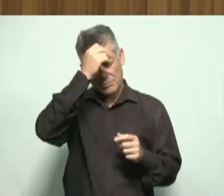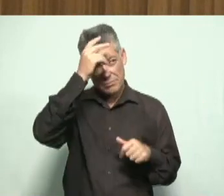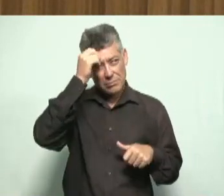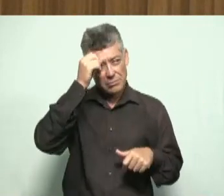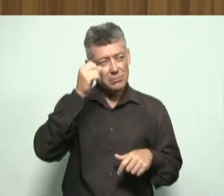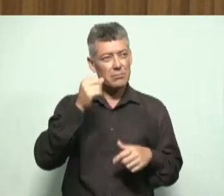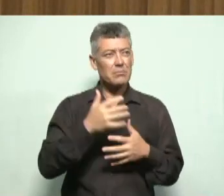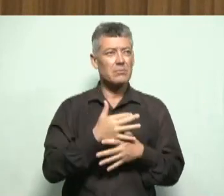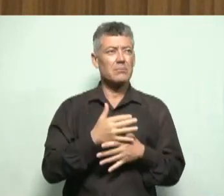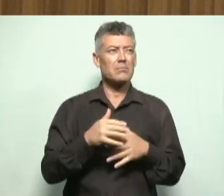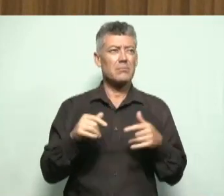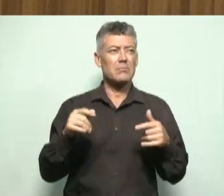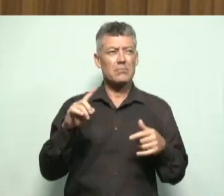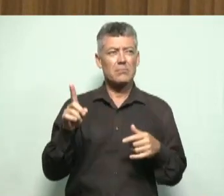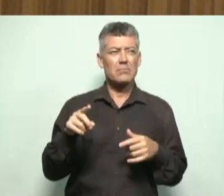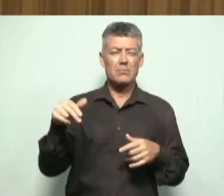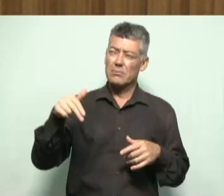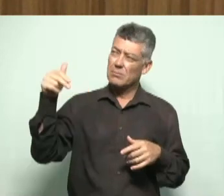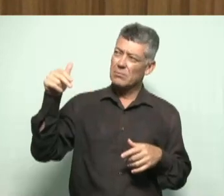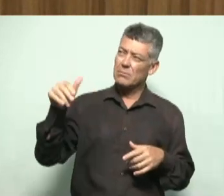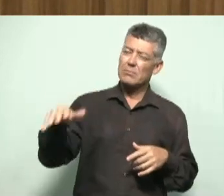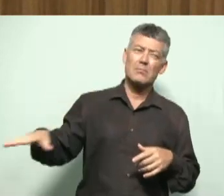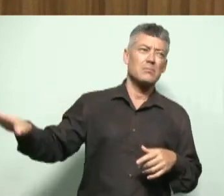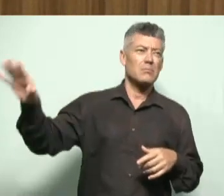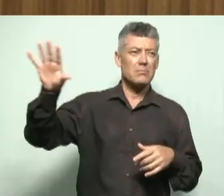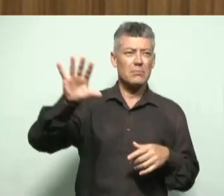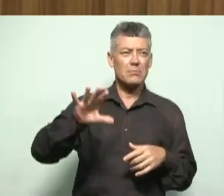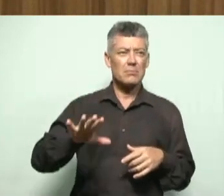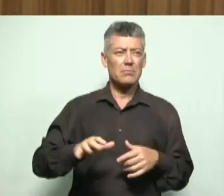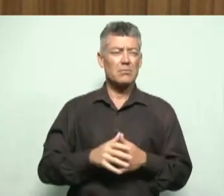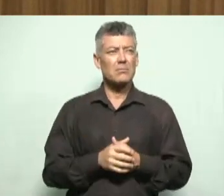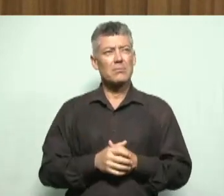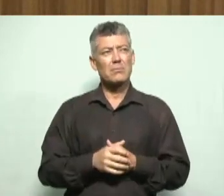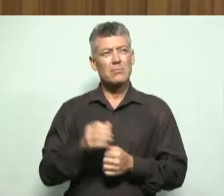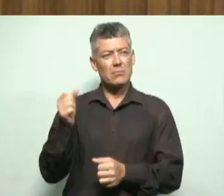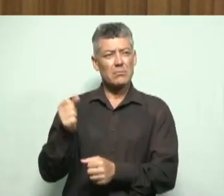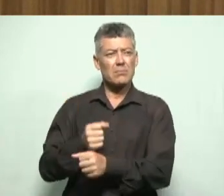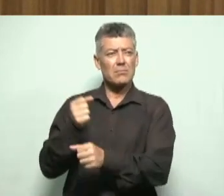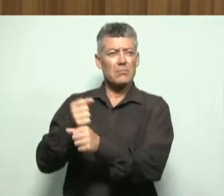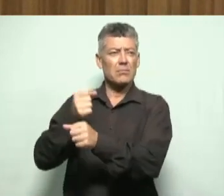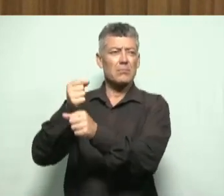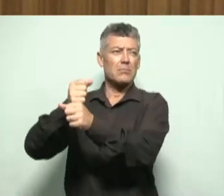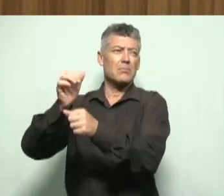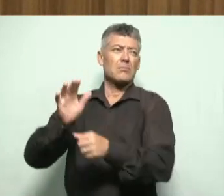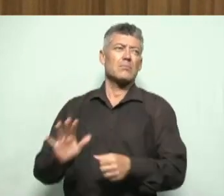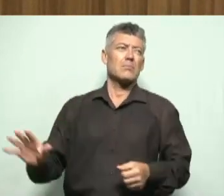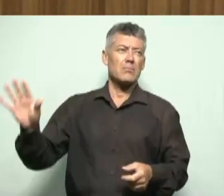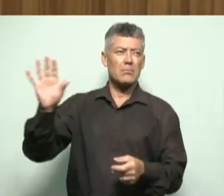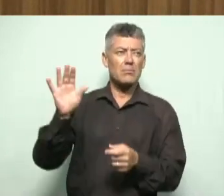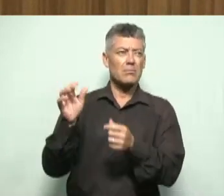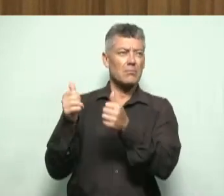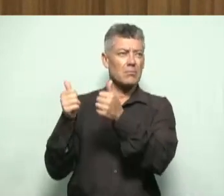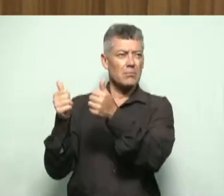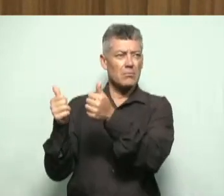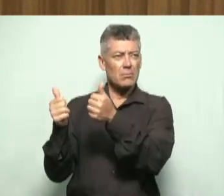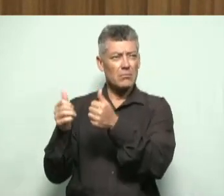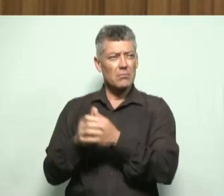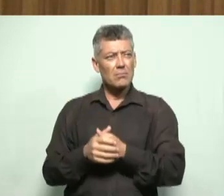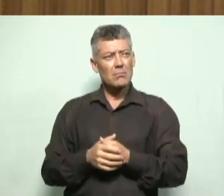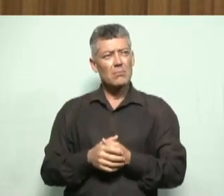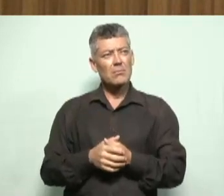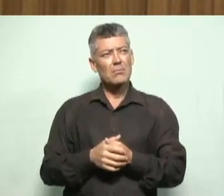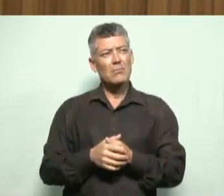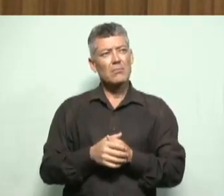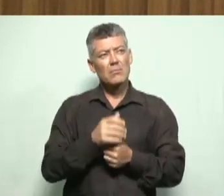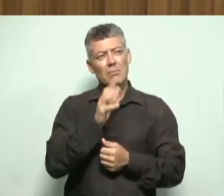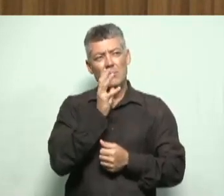nossa cidade com relação à Zona Norte. Eu tenho visto várias obras na Zona Norte acontecendo, ok, mas a passos de tartaruga,